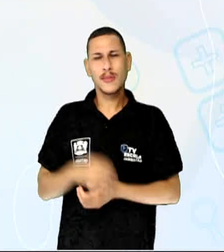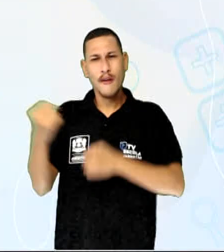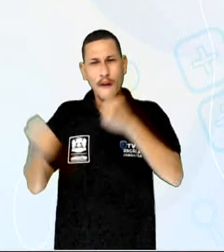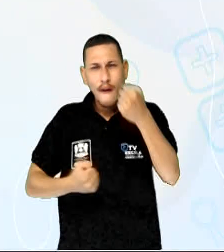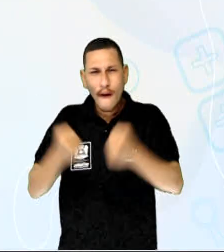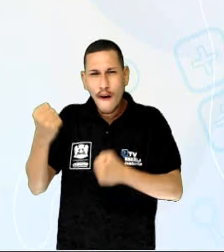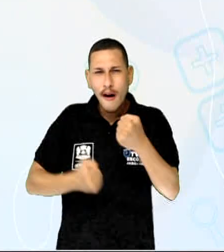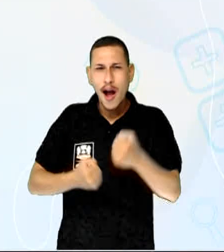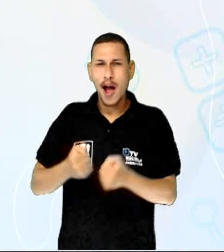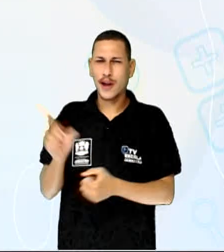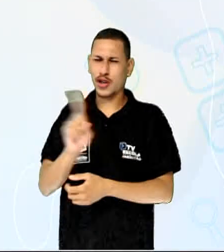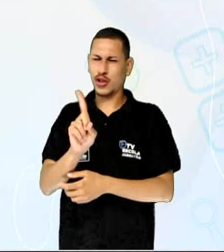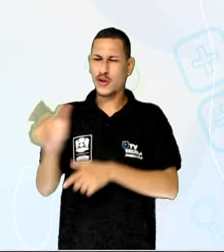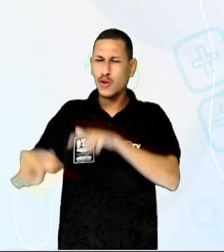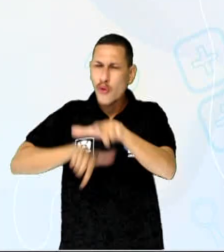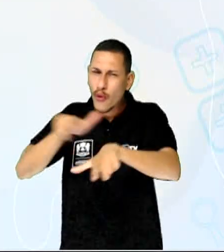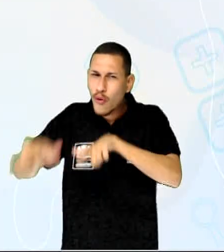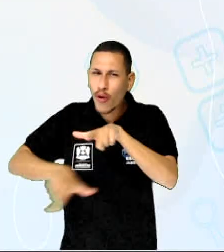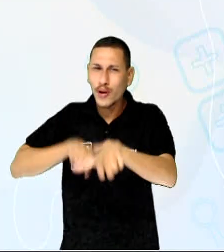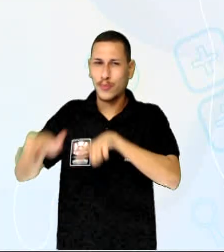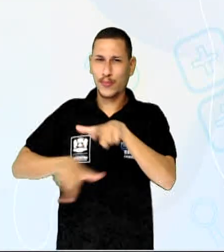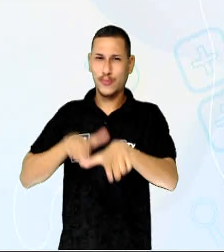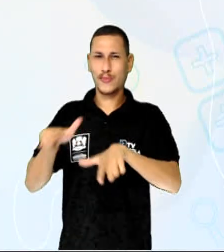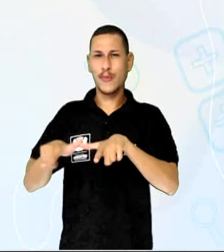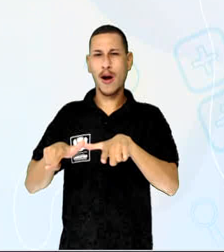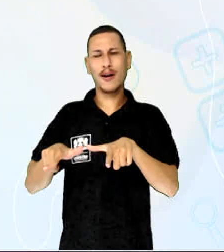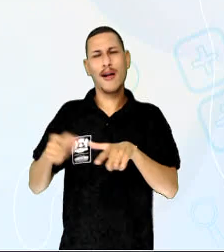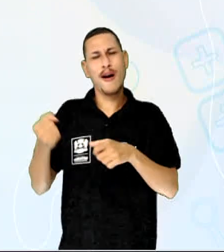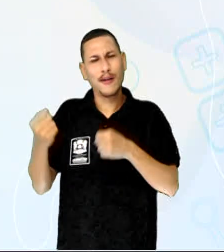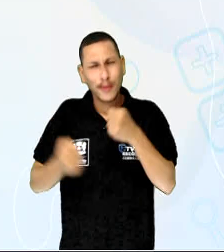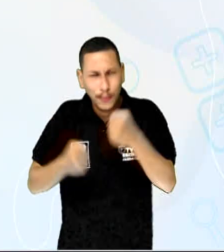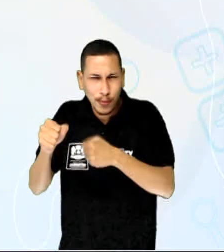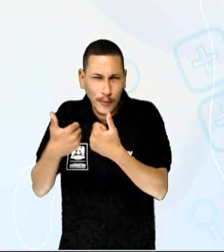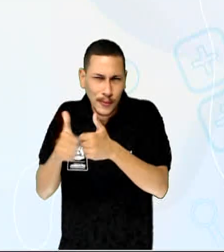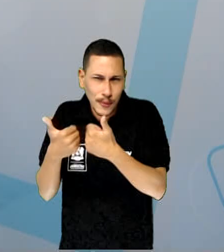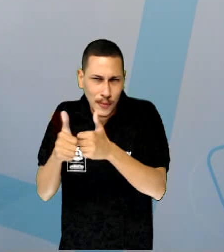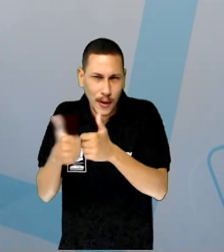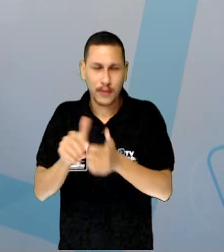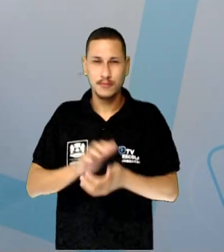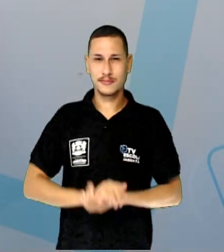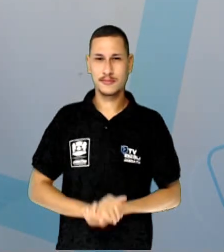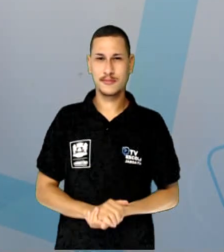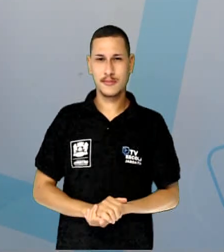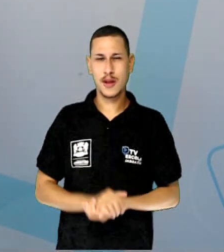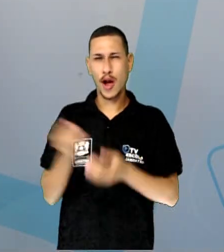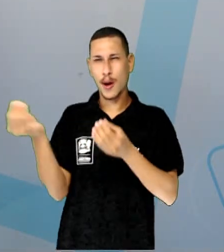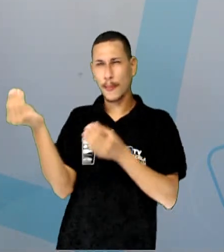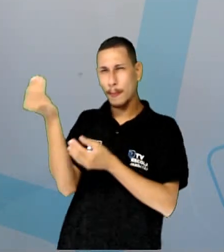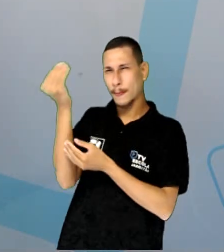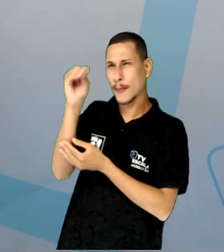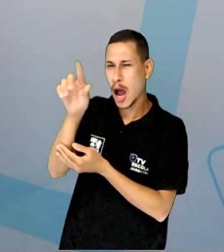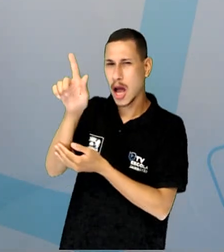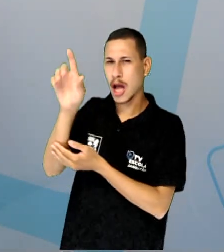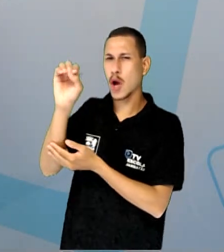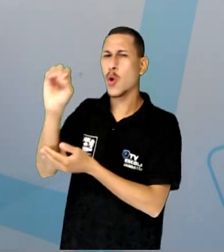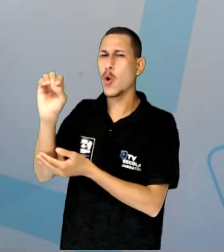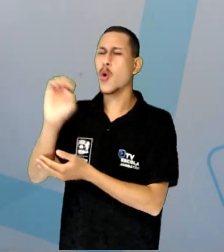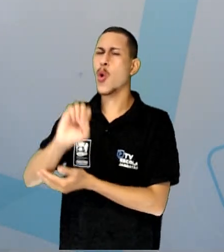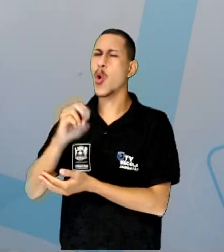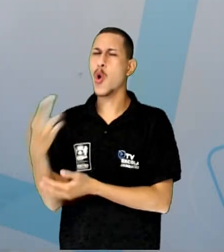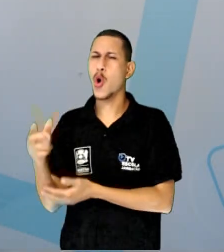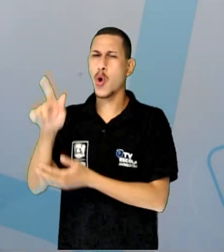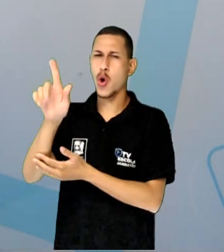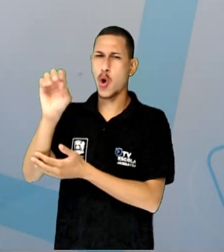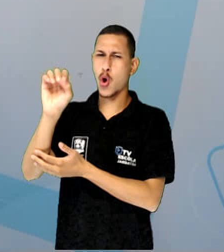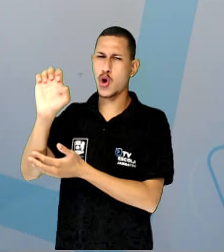doesn't work, she will go by bus. Se eu coloco to go ou goes, a